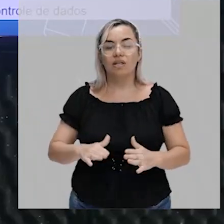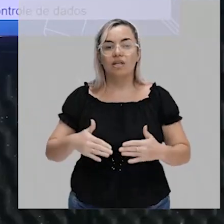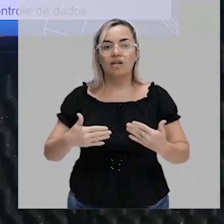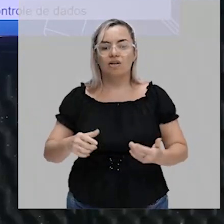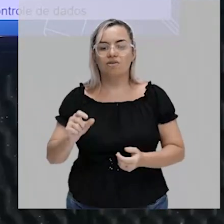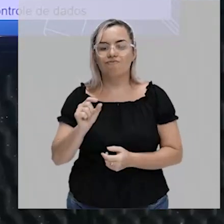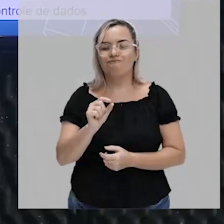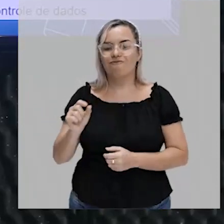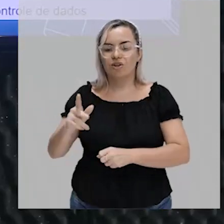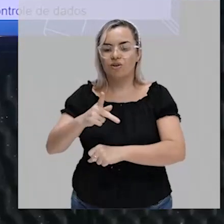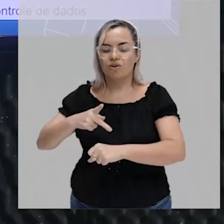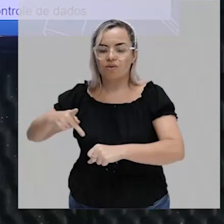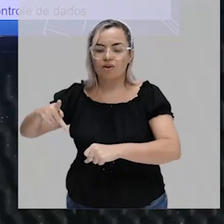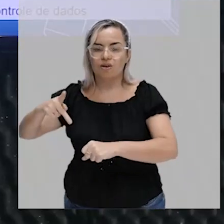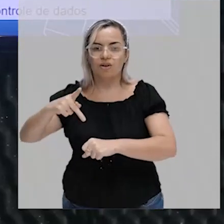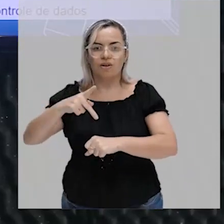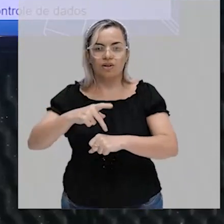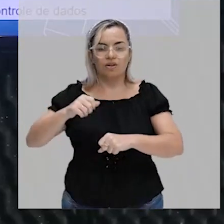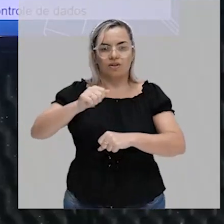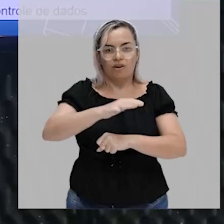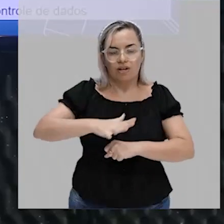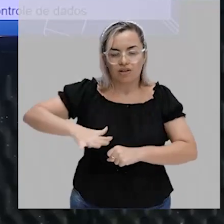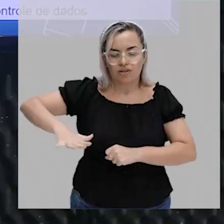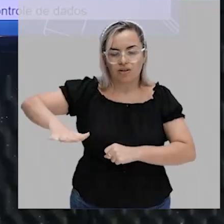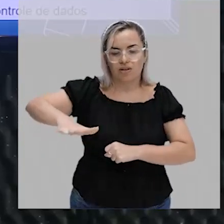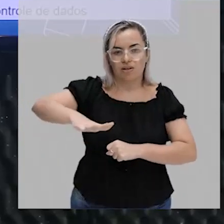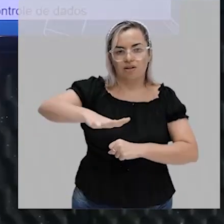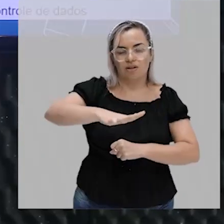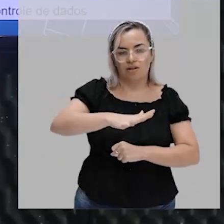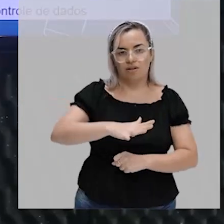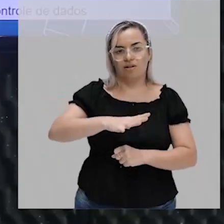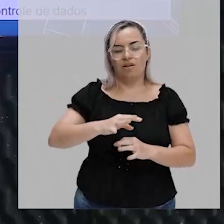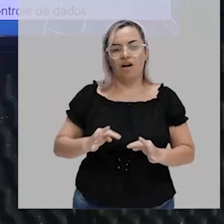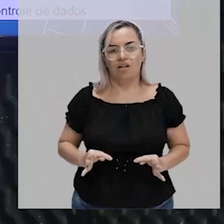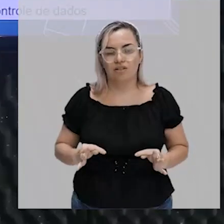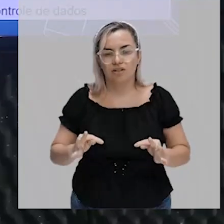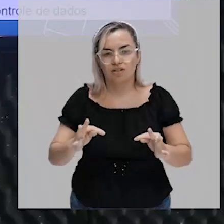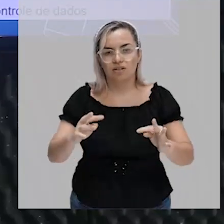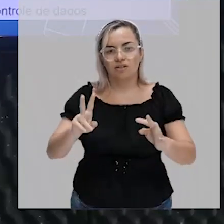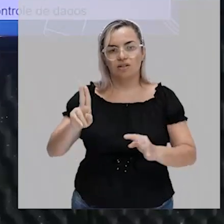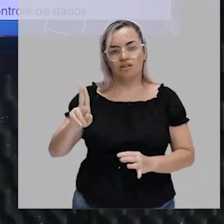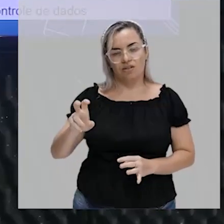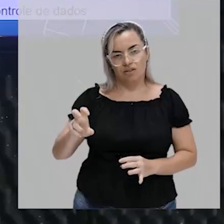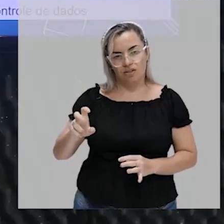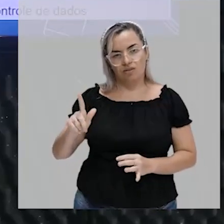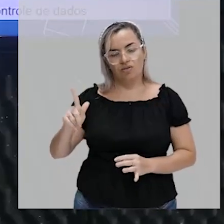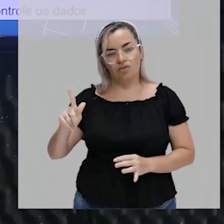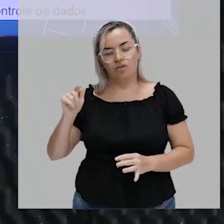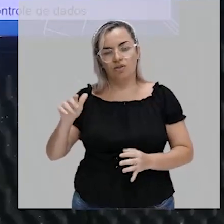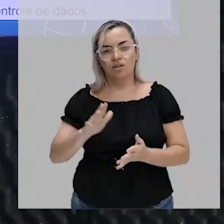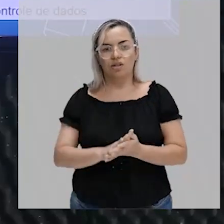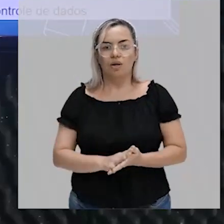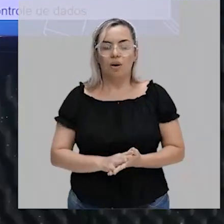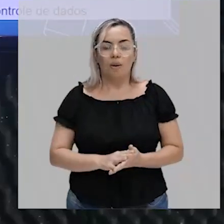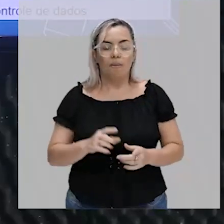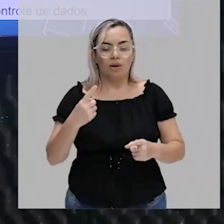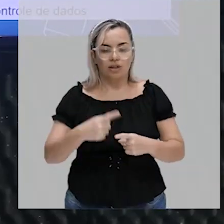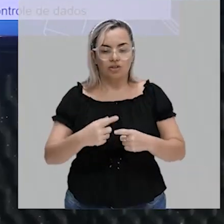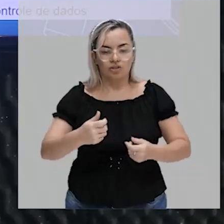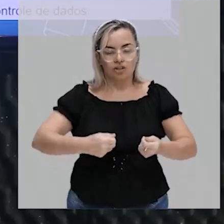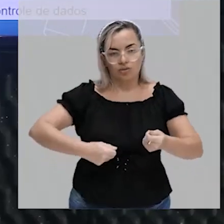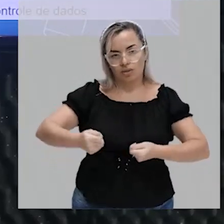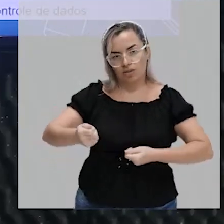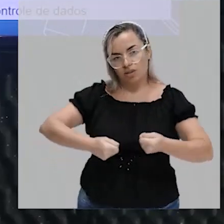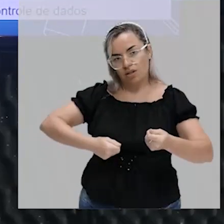tecnologia 5G para o mundo, tá certo? Por quê? Quem tiver o controle de dados vai ter o controle, de certa forma, do mundo, tá certo? Então, Estados Unidos